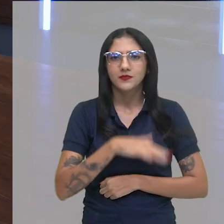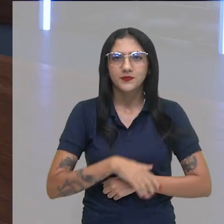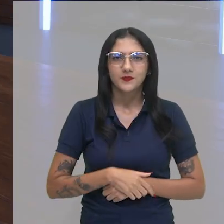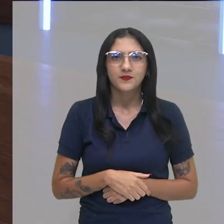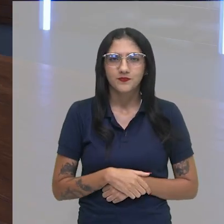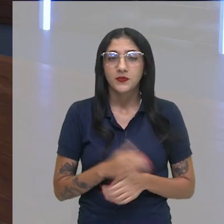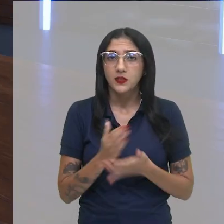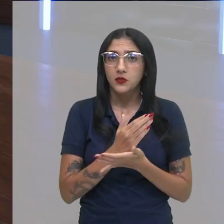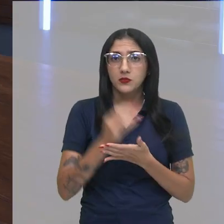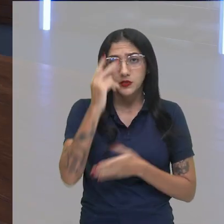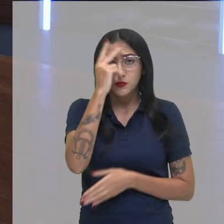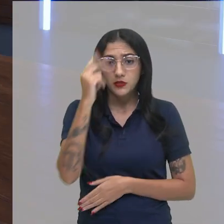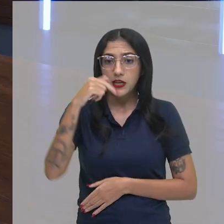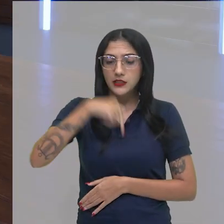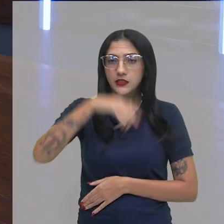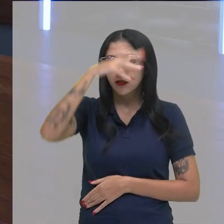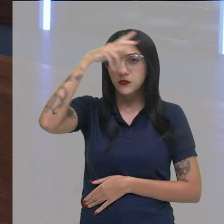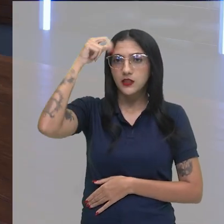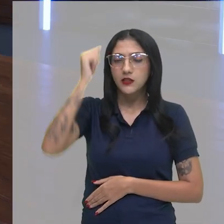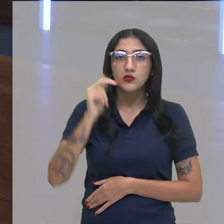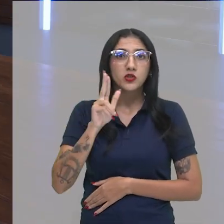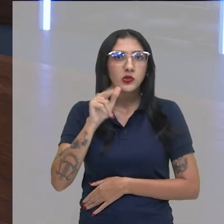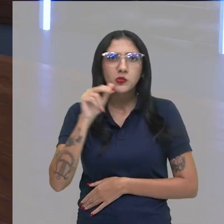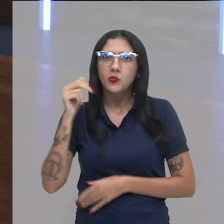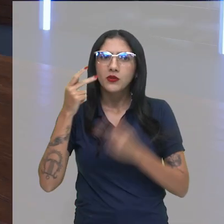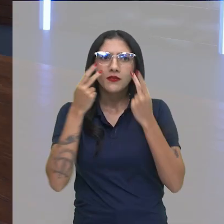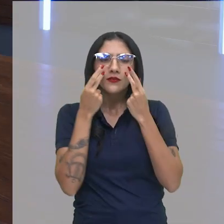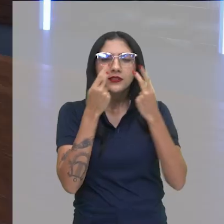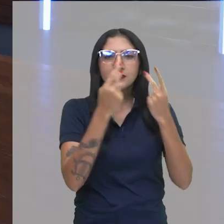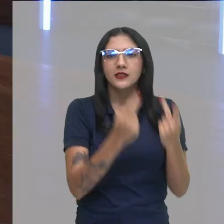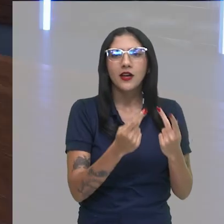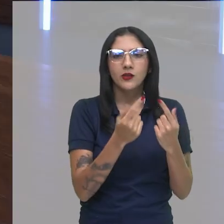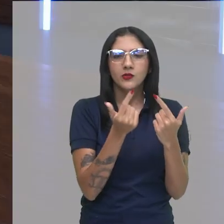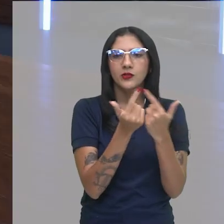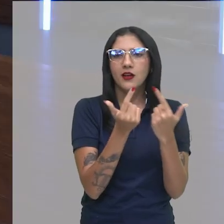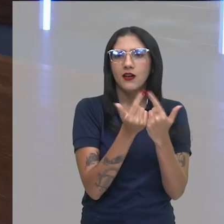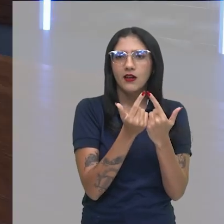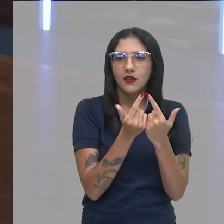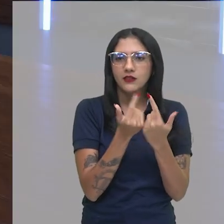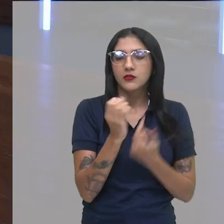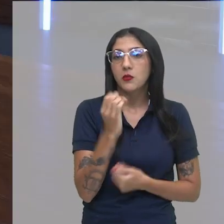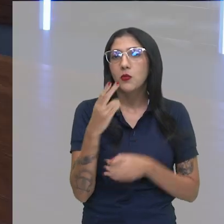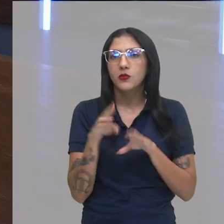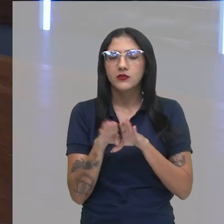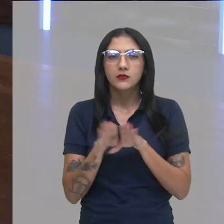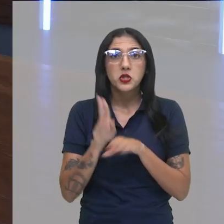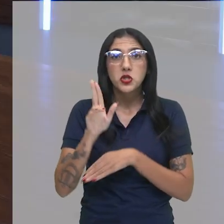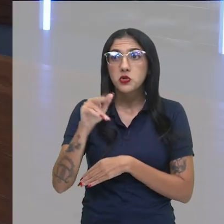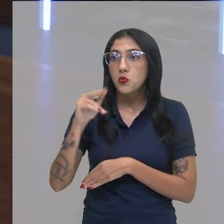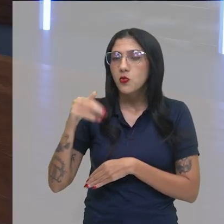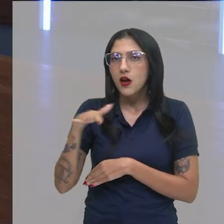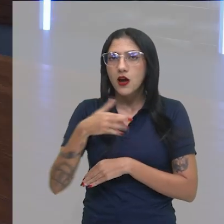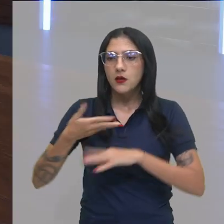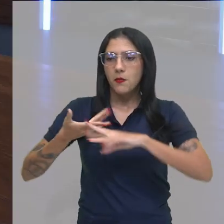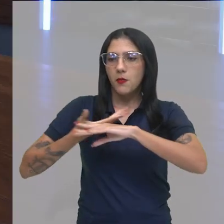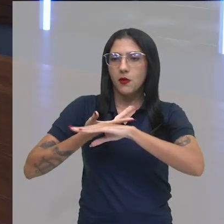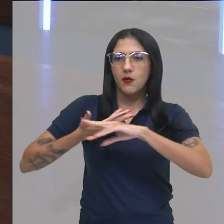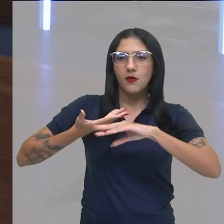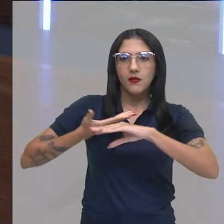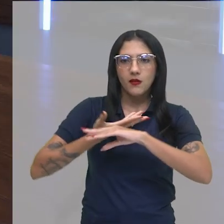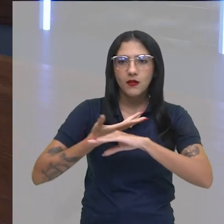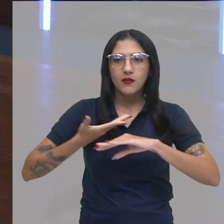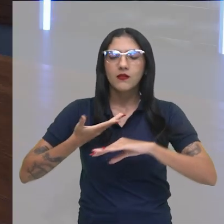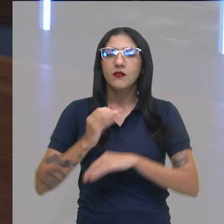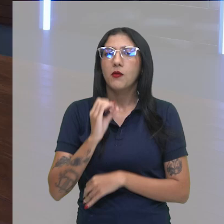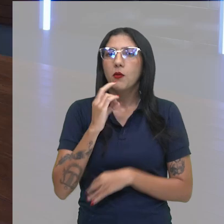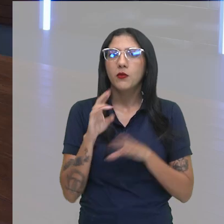na cidade de Manaus que nunca adentraram ao Teatro Amazonas, pessoas que nunca viram o encontro das águas, pessoas que